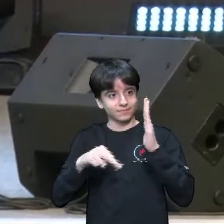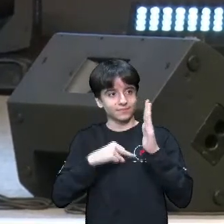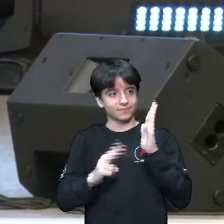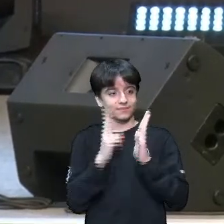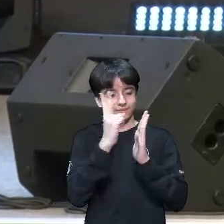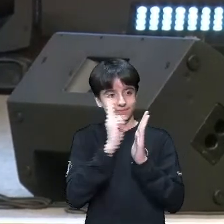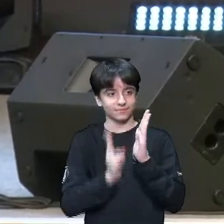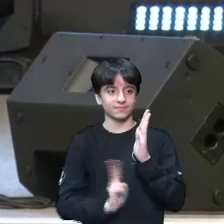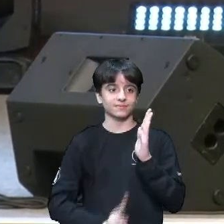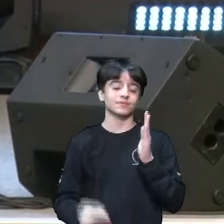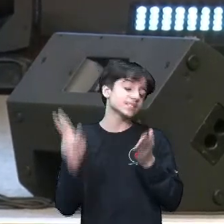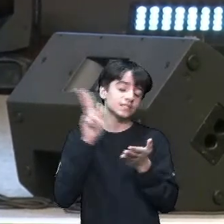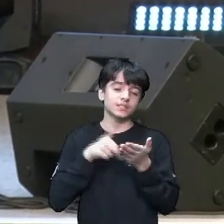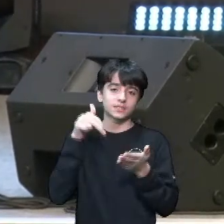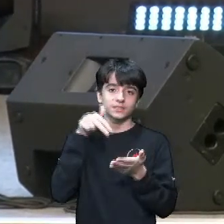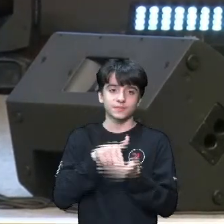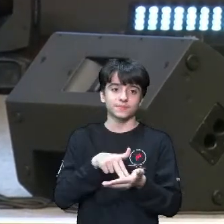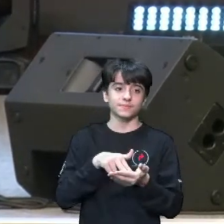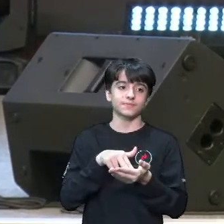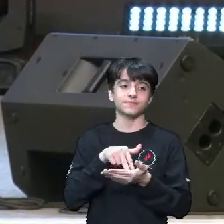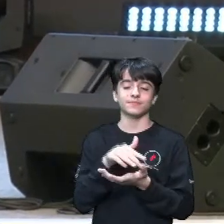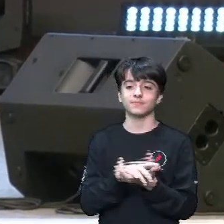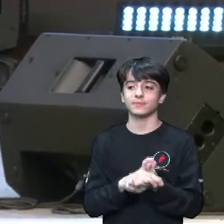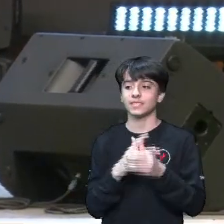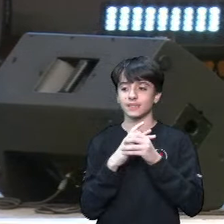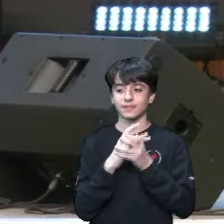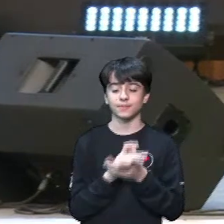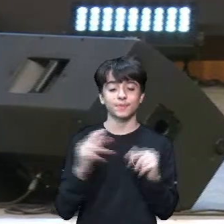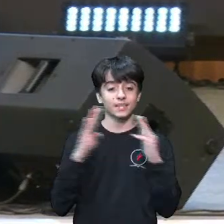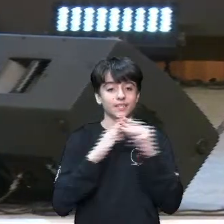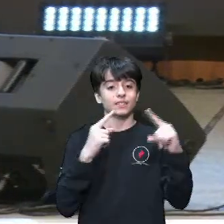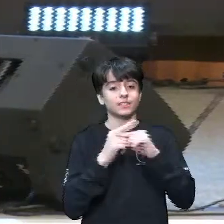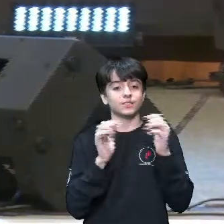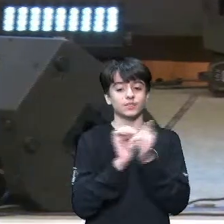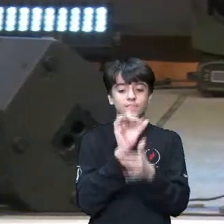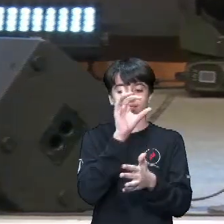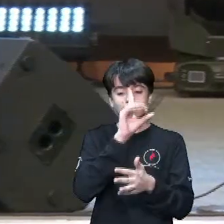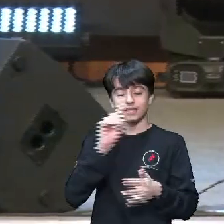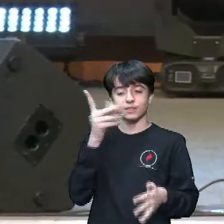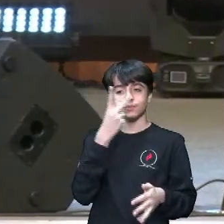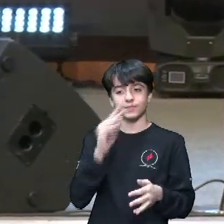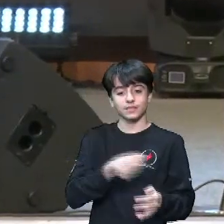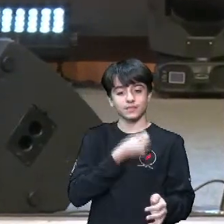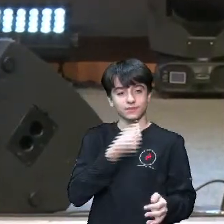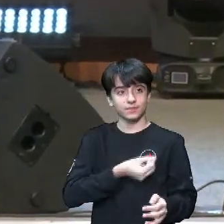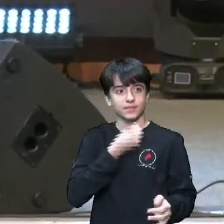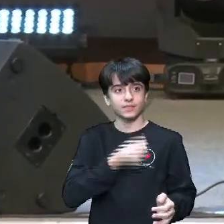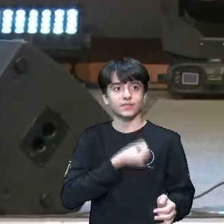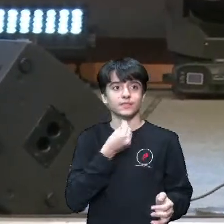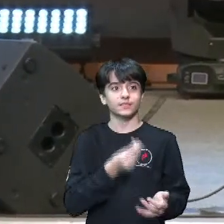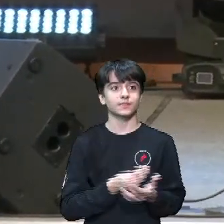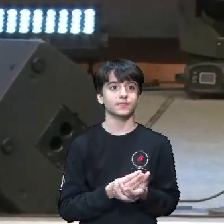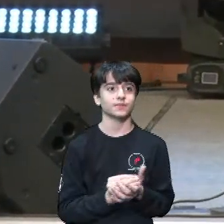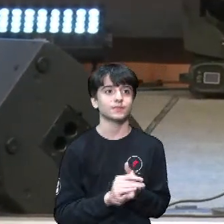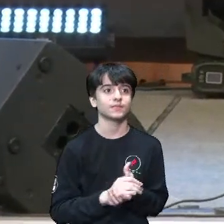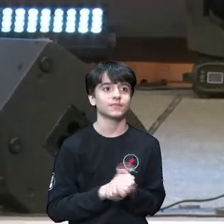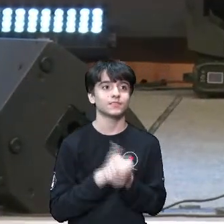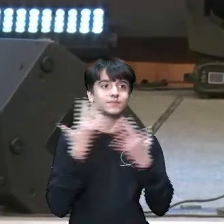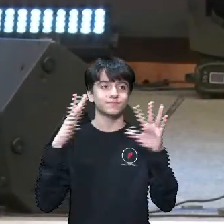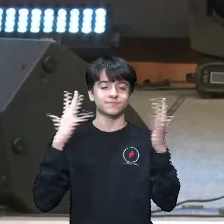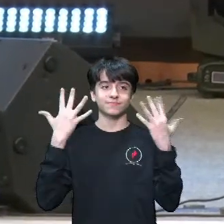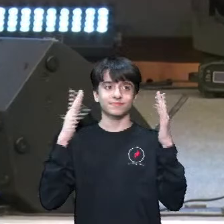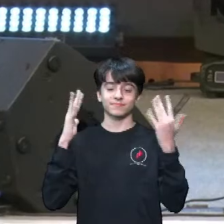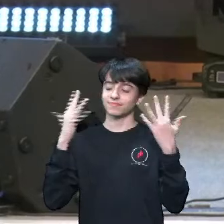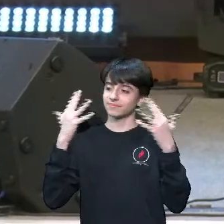bênção, pela sua vitória. Por favor, fique de pé para a igreja poder glorificar a Deus pela sua vida. Muito bem, vamos dar um aplauso